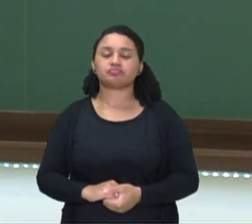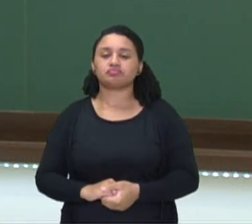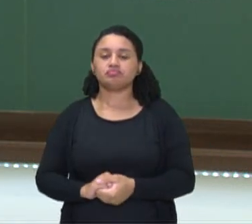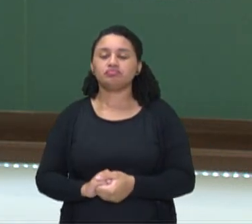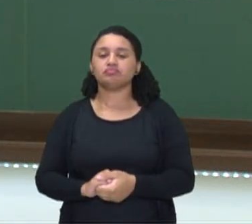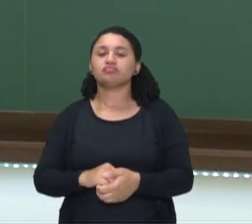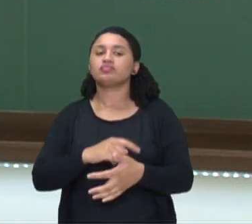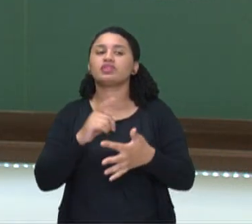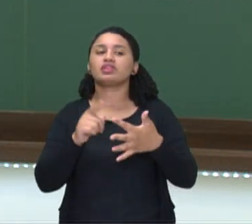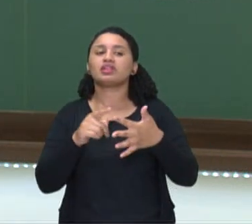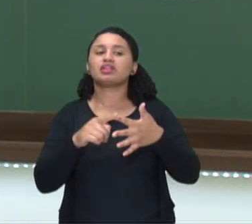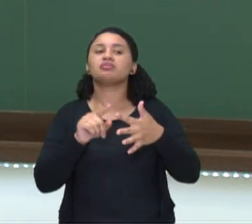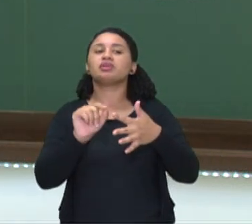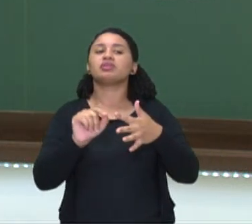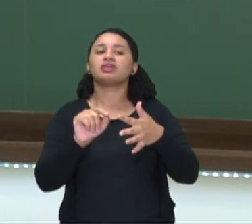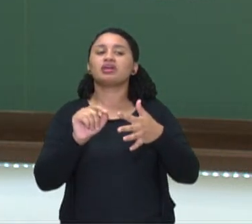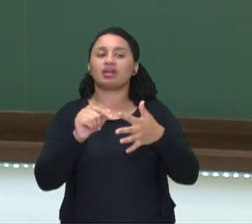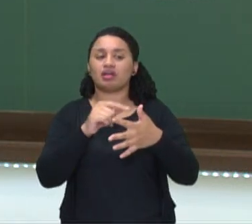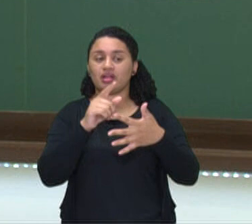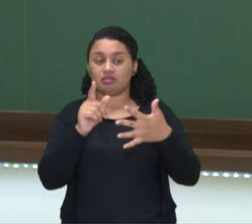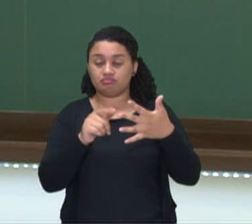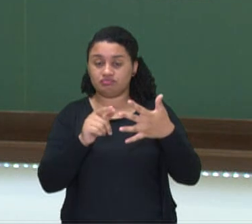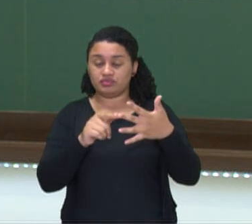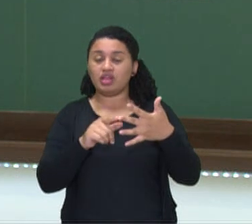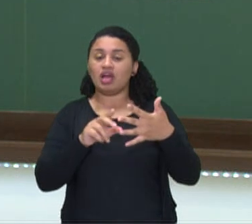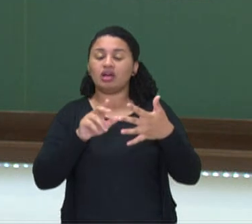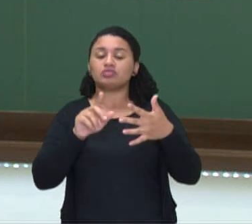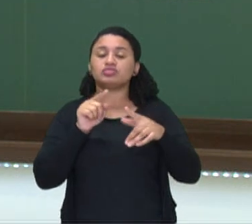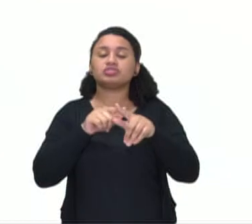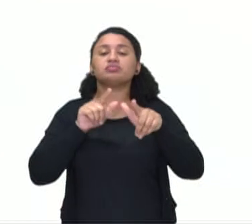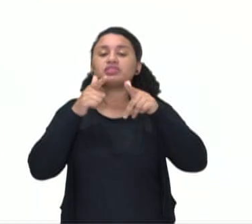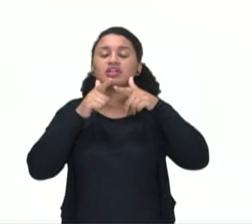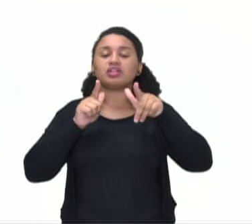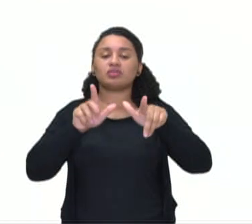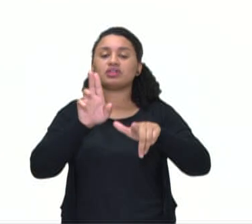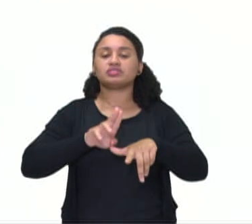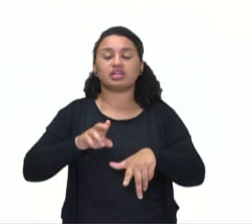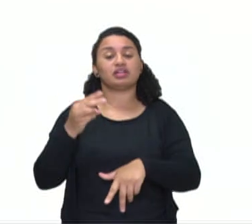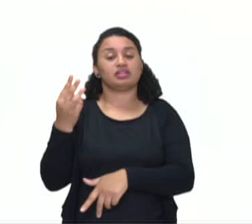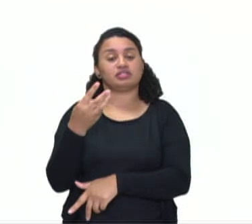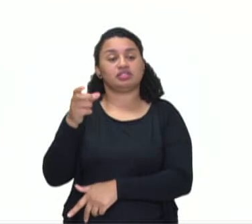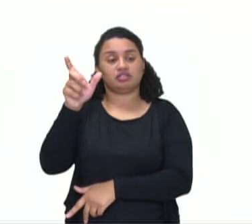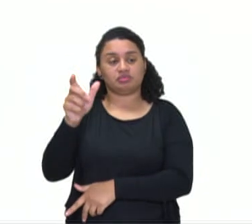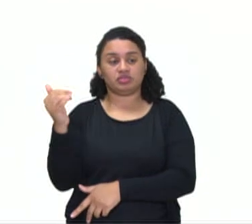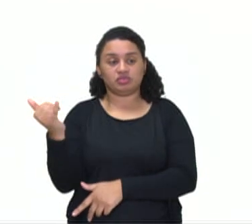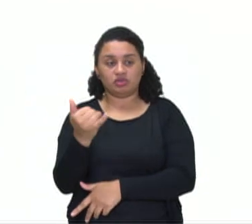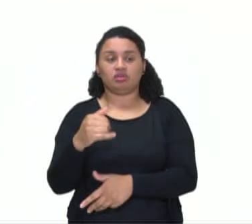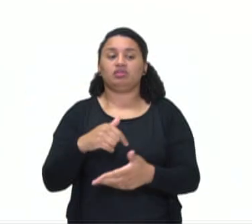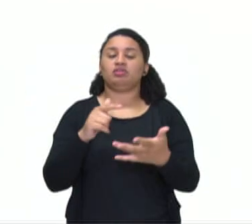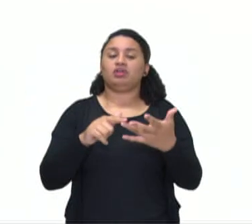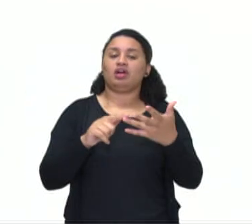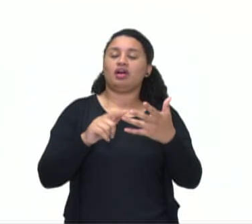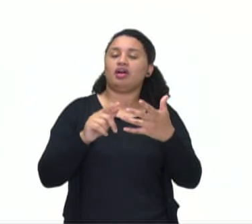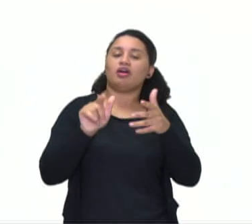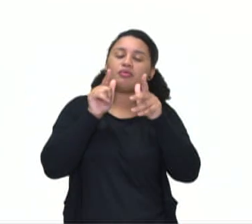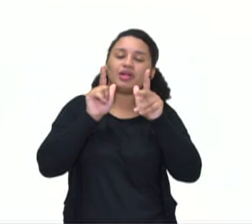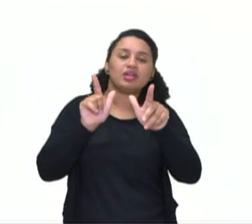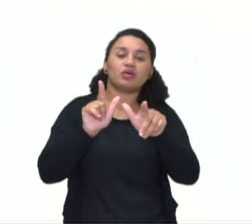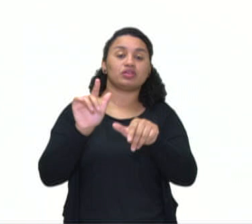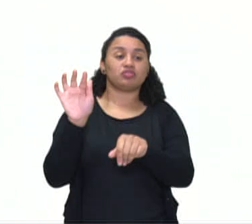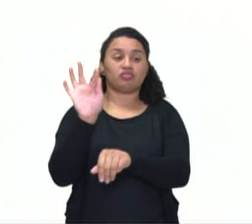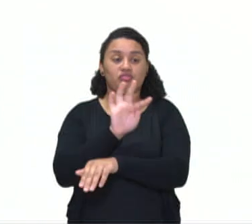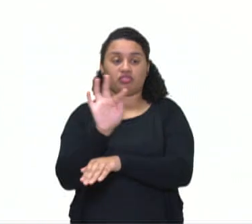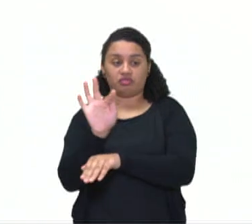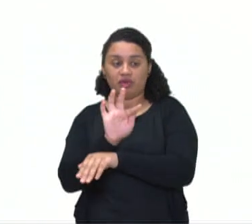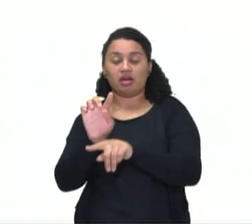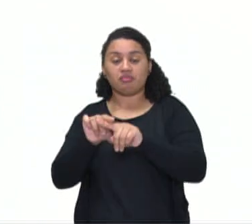Ainda a linguagem utilizada na notícia é a de terceira pessoa, uma linguagem formal, vocabulário simples. As